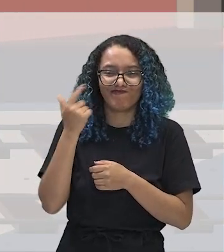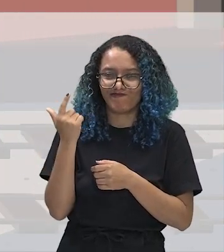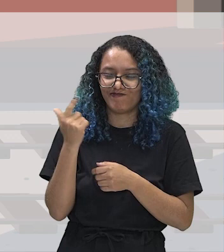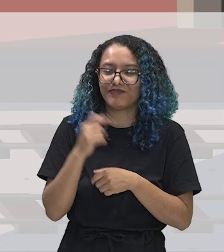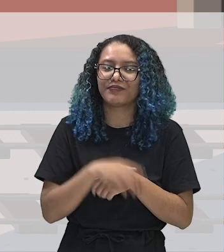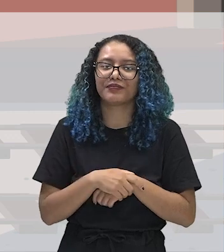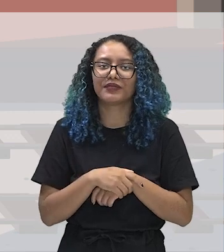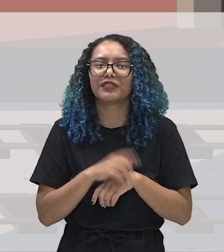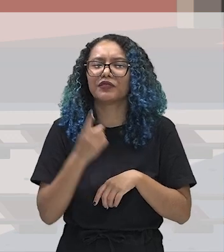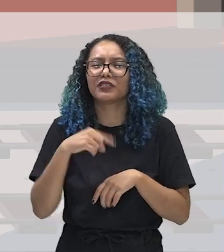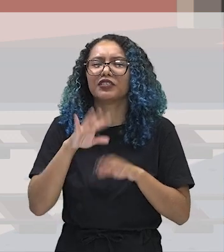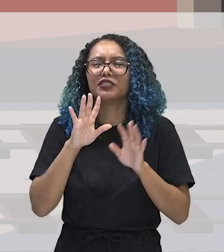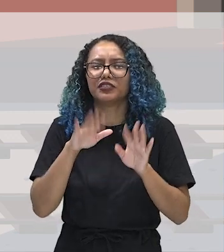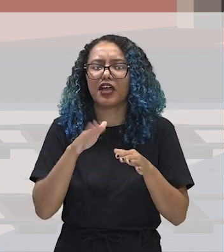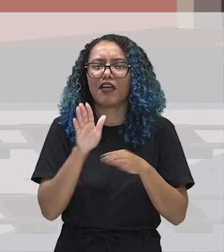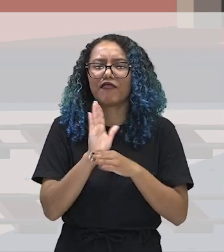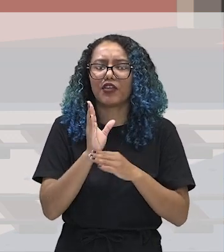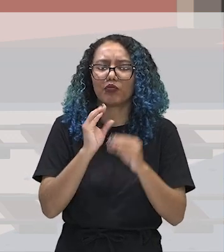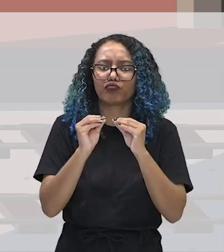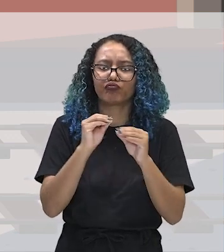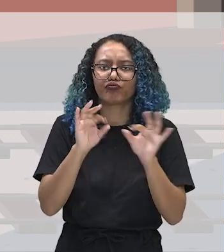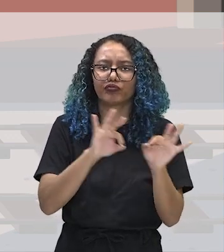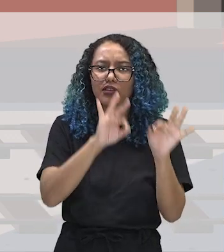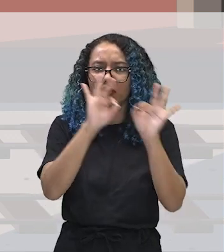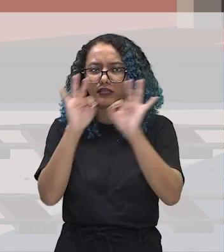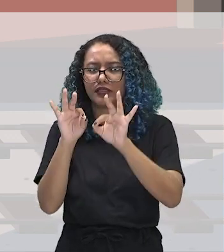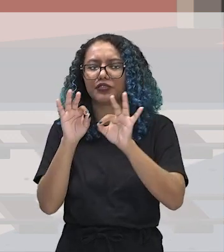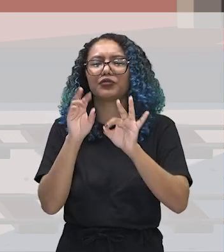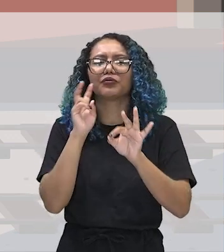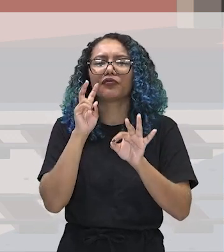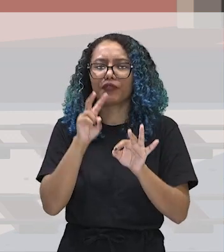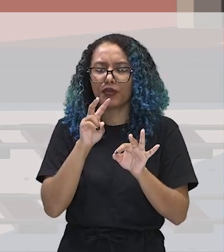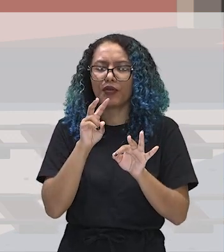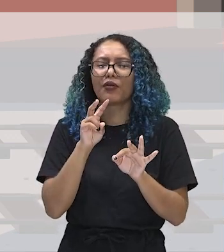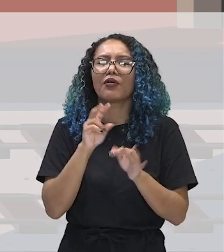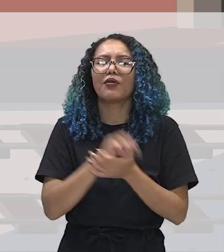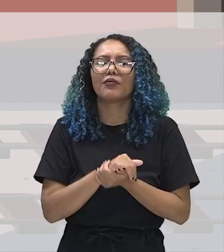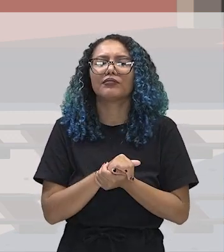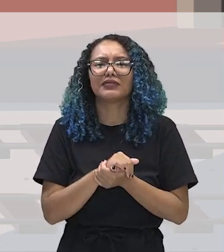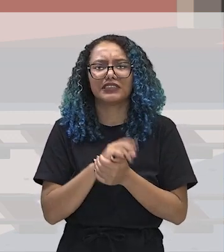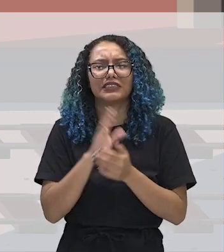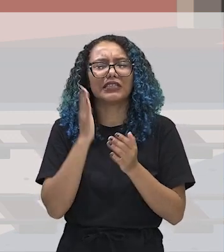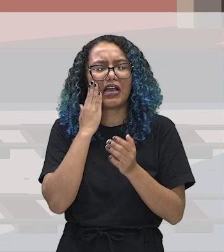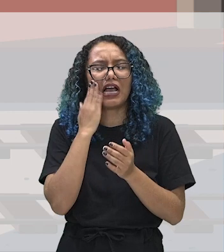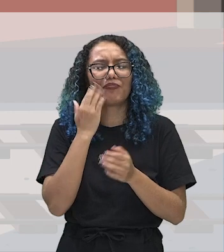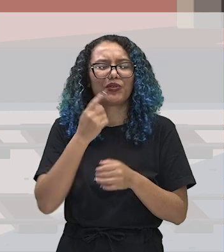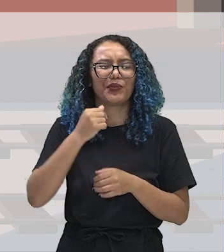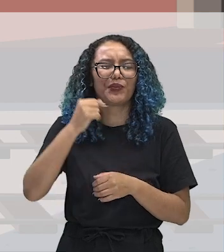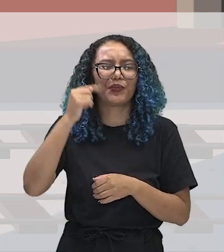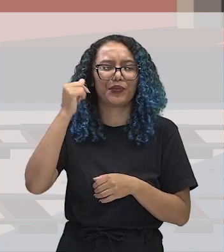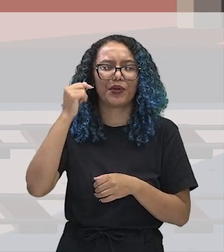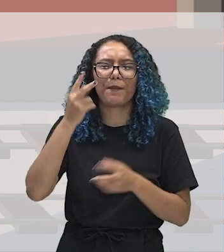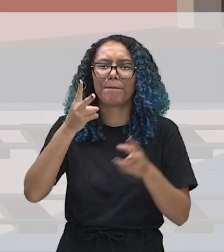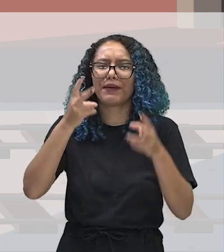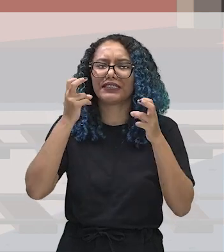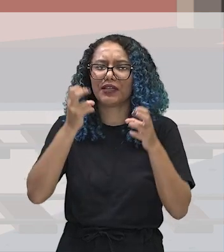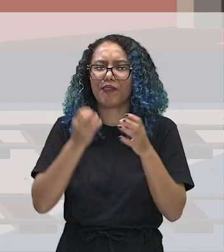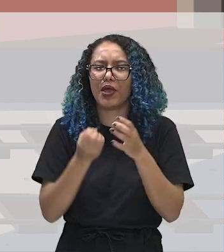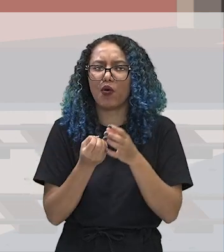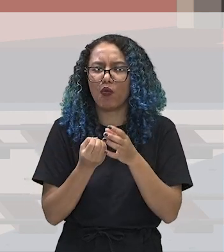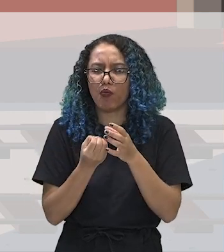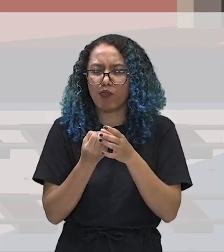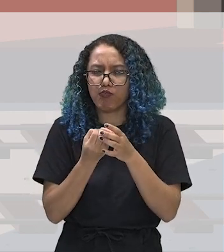aí filmes e novelas antigas, você sabe que ele é um trem bem antigo. Você viu a quantidade de vapor que ele